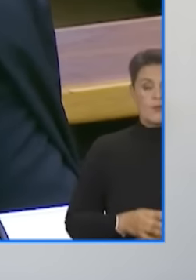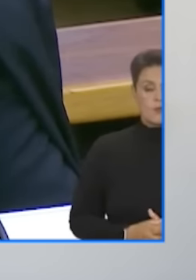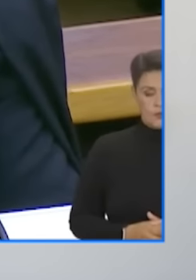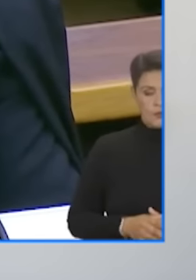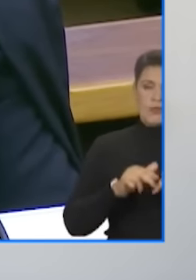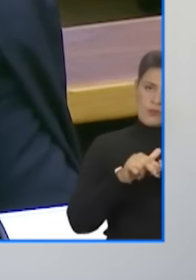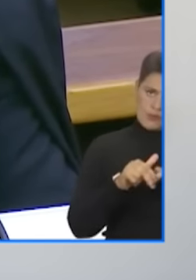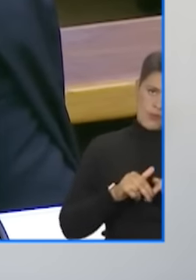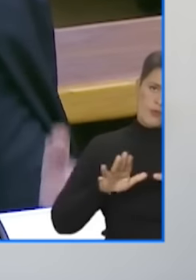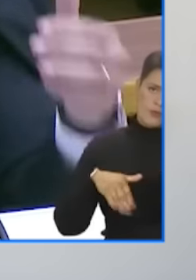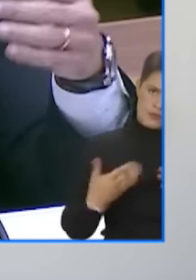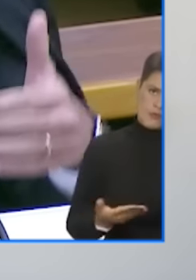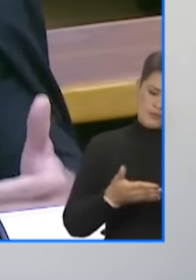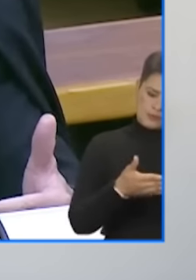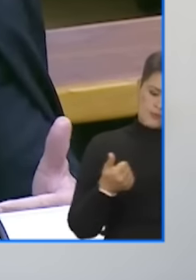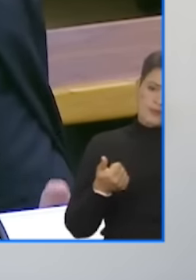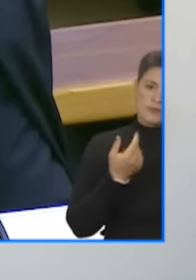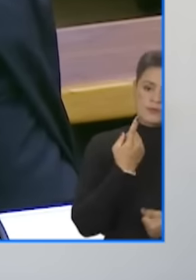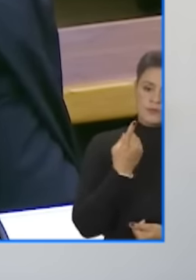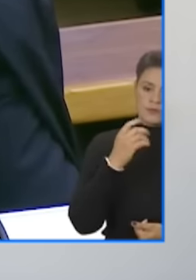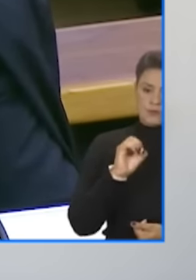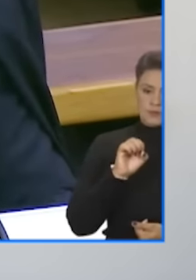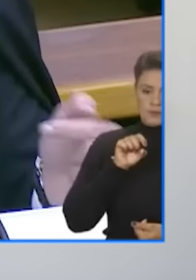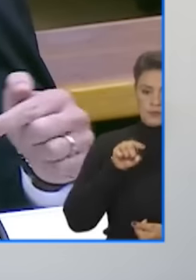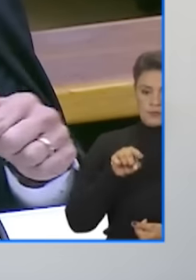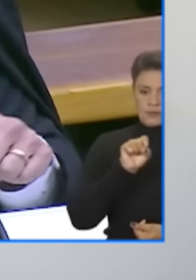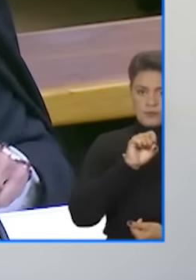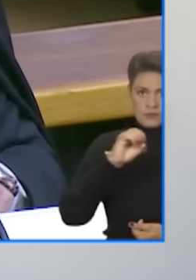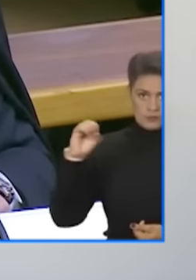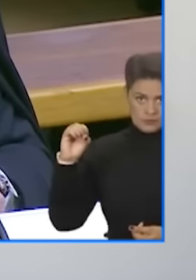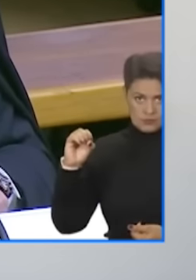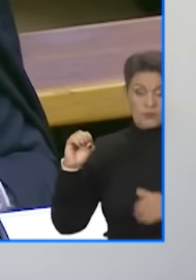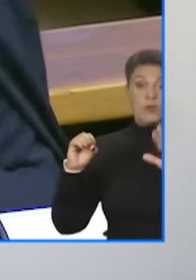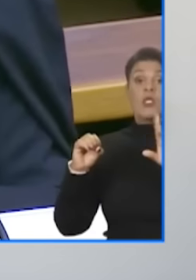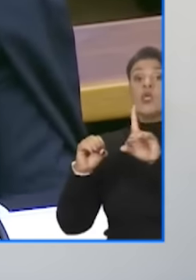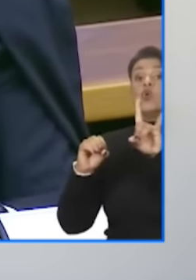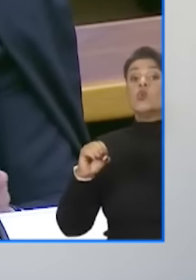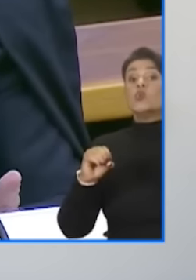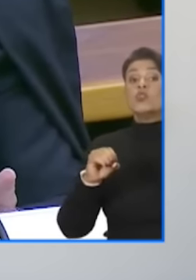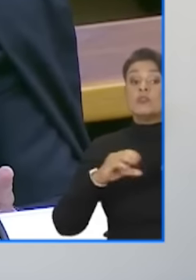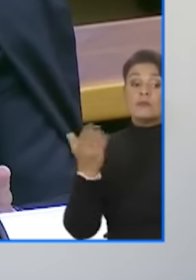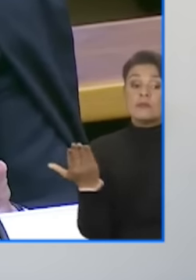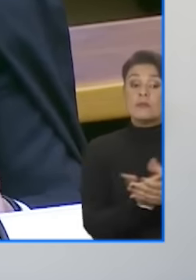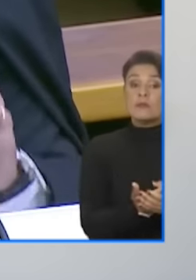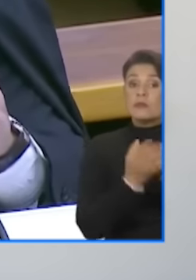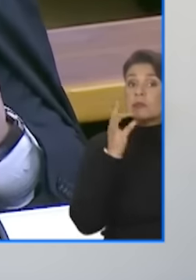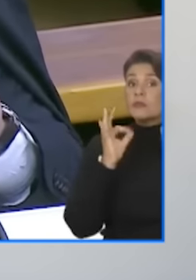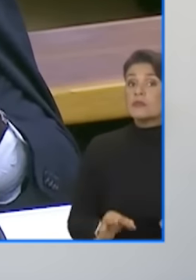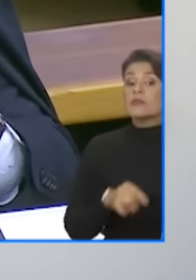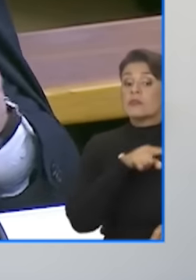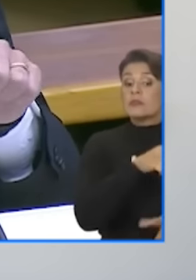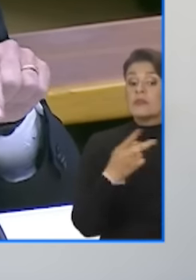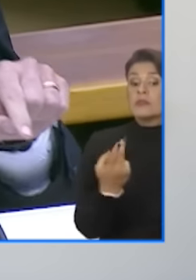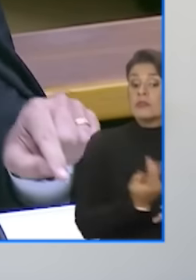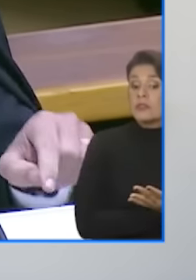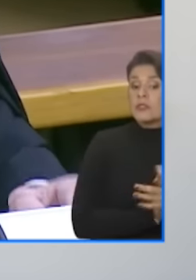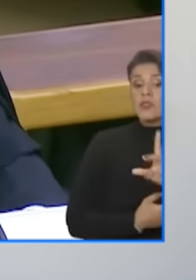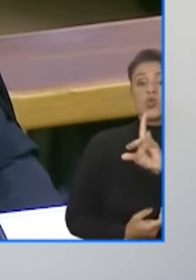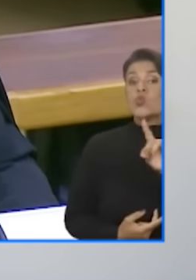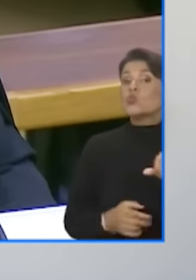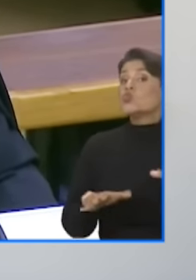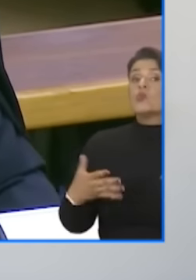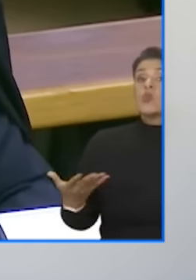Agora, o próprio ministro mencionou, o que se pretendia aí? Ele oficiar ele mesmo? Né? Esse seria o